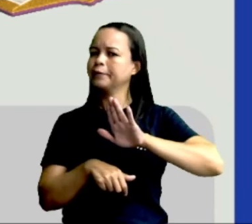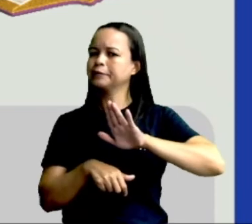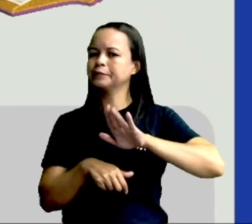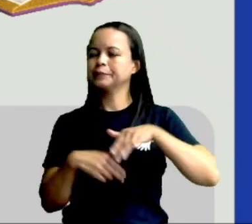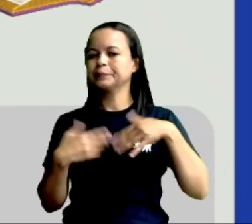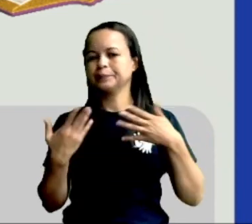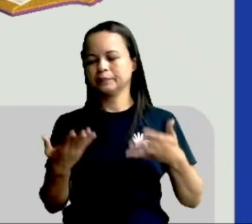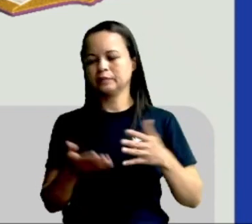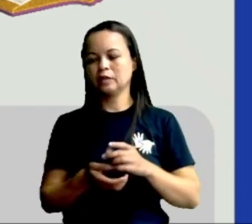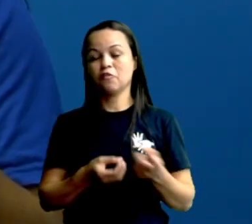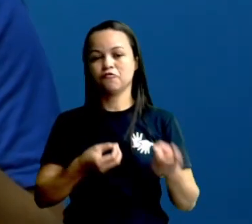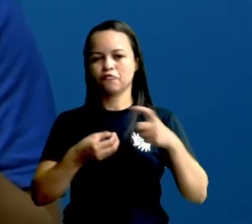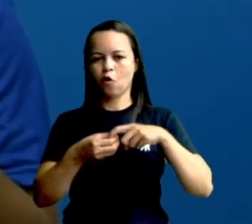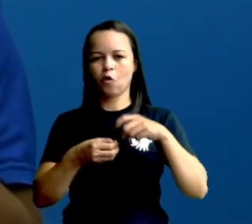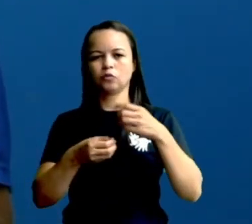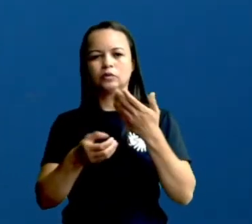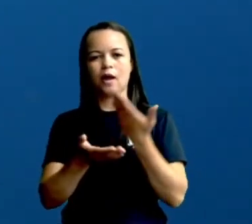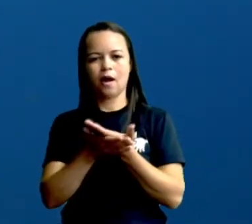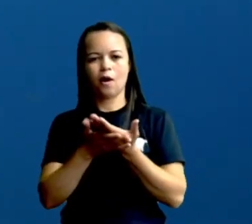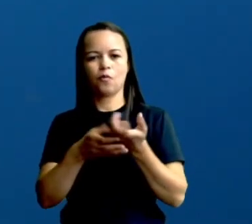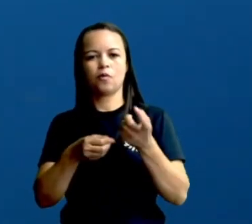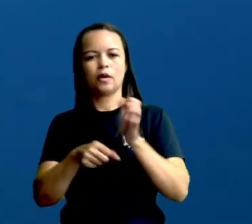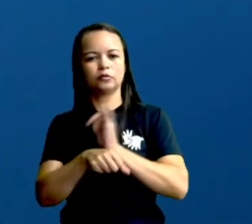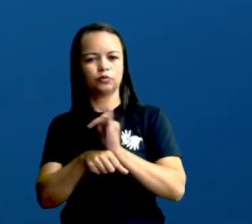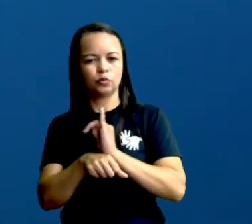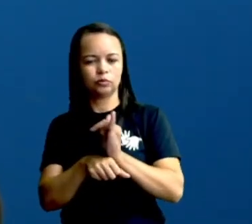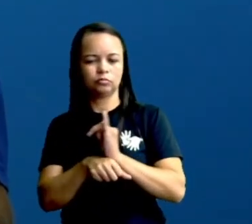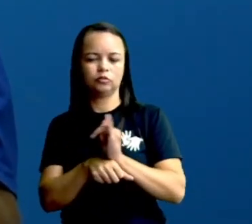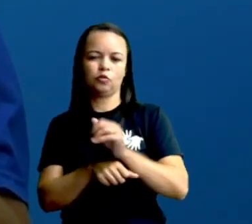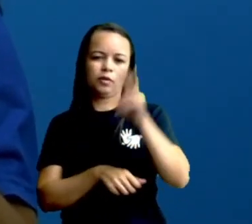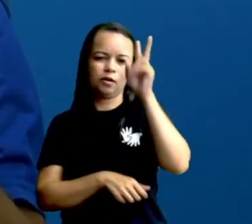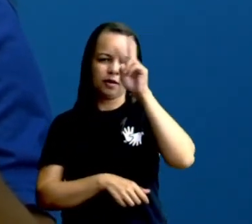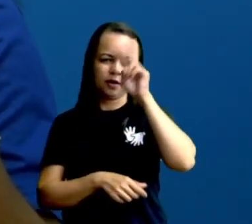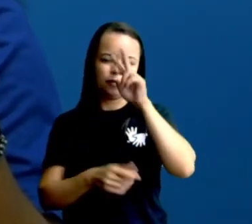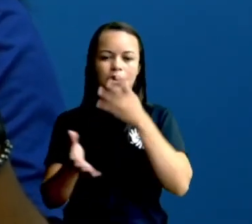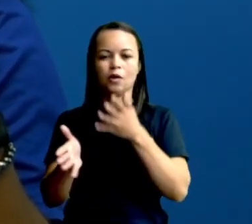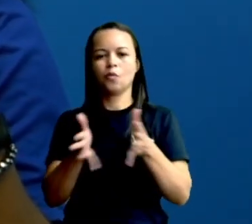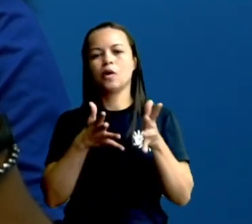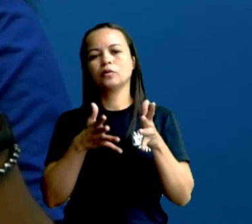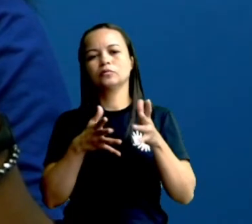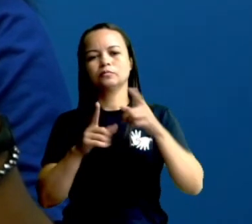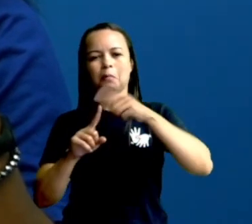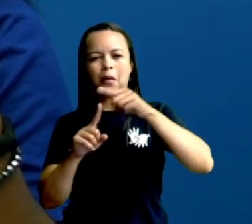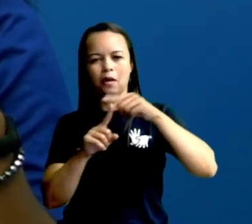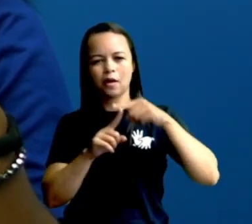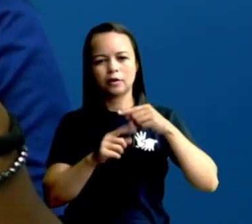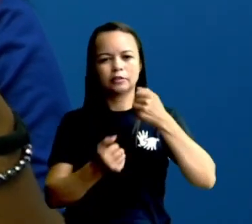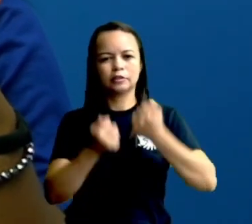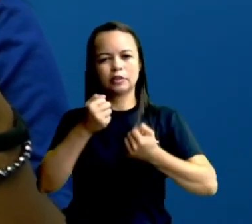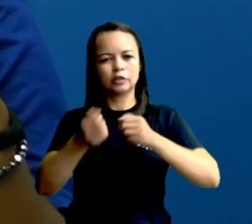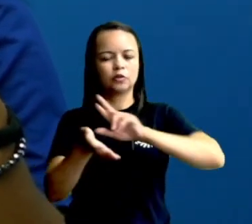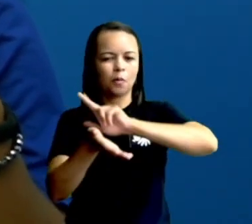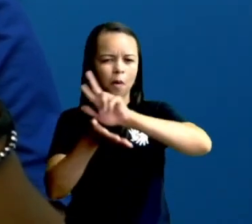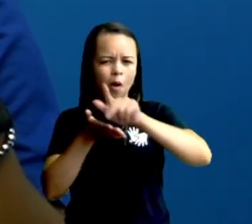a aula lá no YouTube, se você esqueceu, para relembrar. Quais são os tipos de meios de transportes que